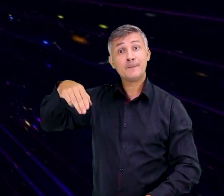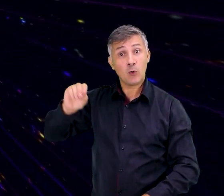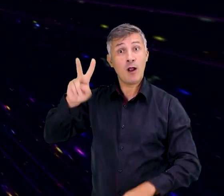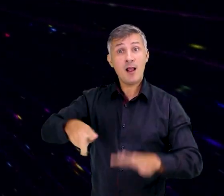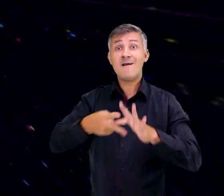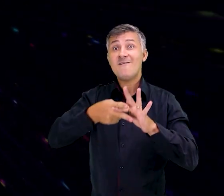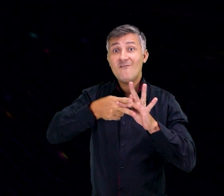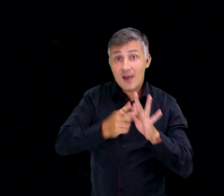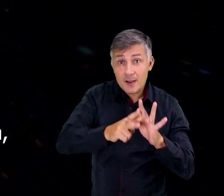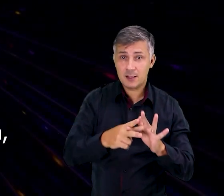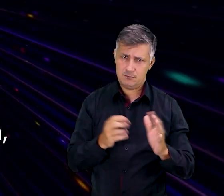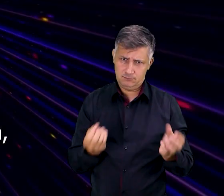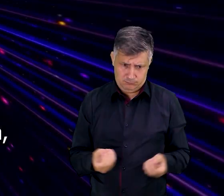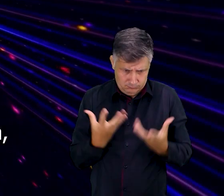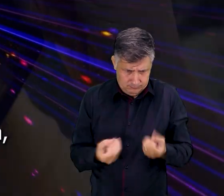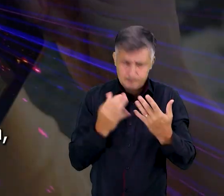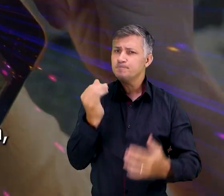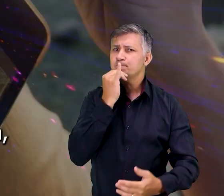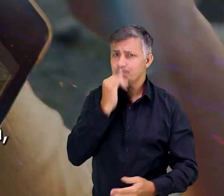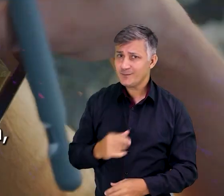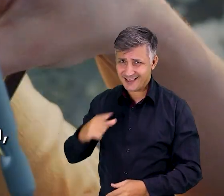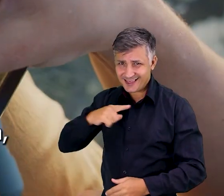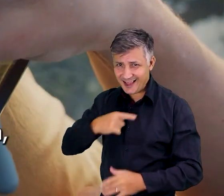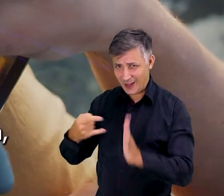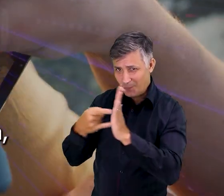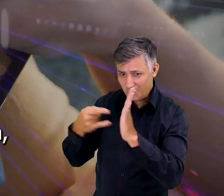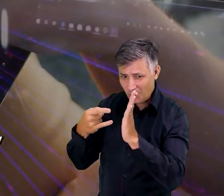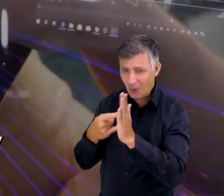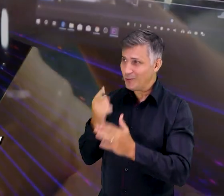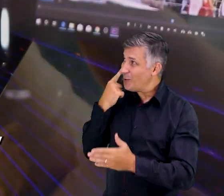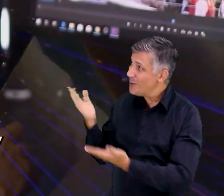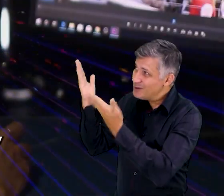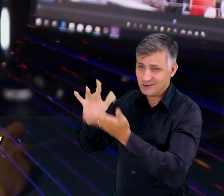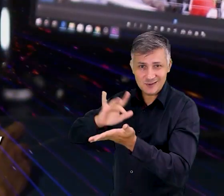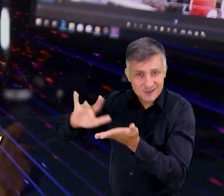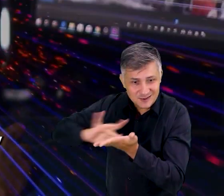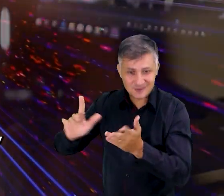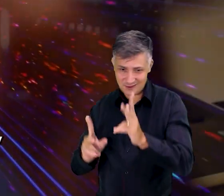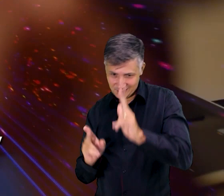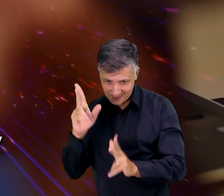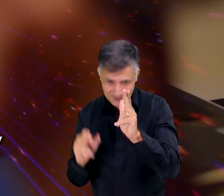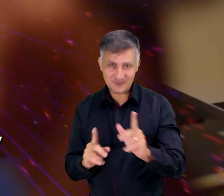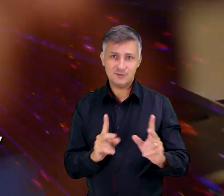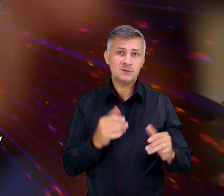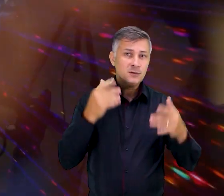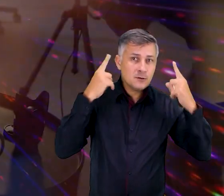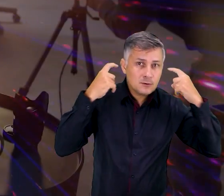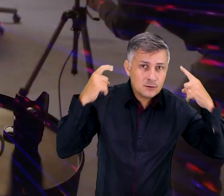e é ferramenta produtiva. Vou dar exemplos. Softwares de pintura, edição de vídeo, decupagem de